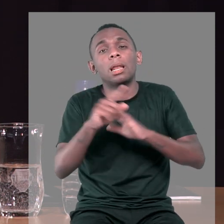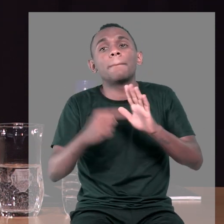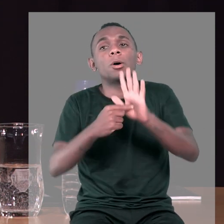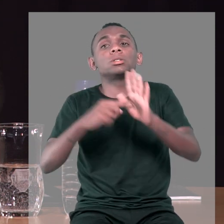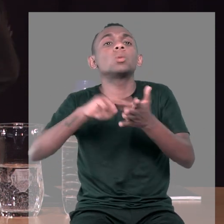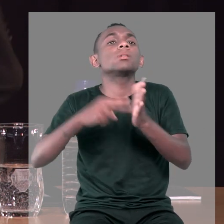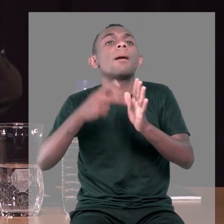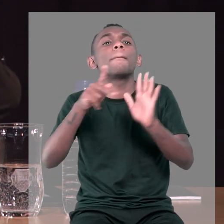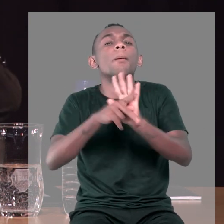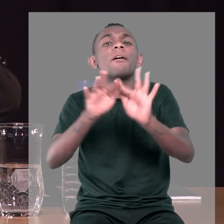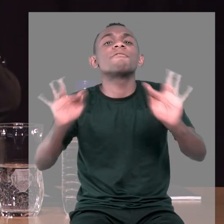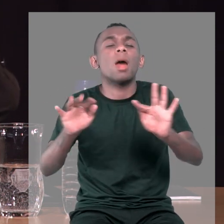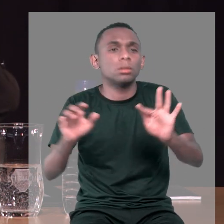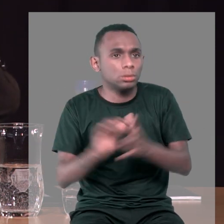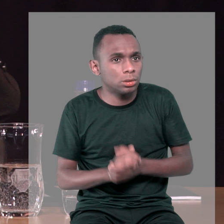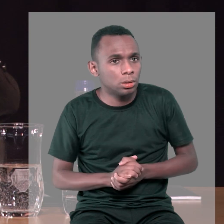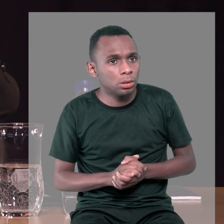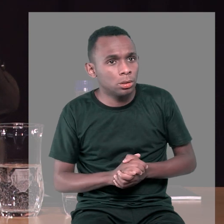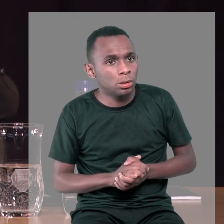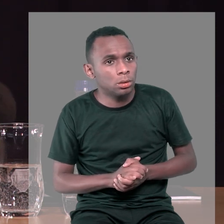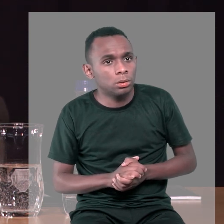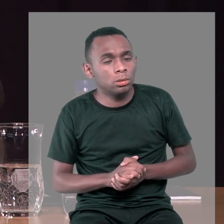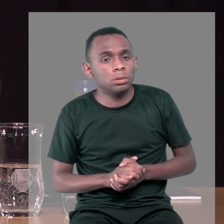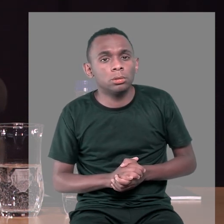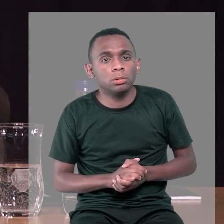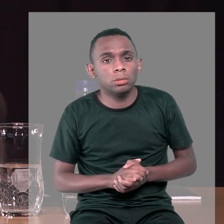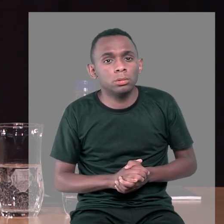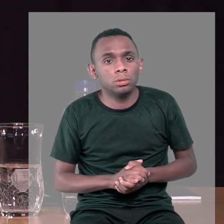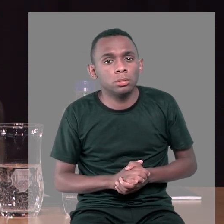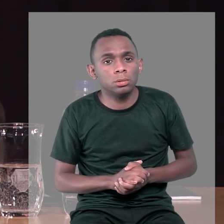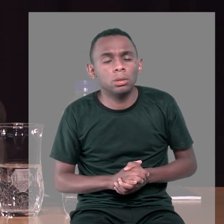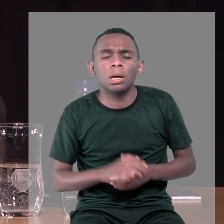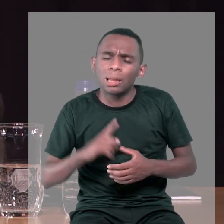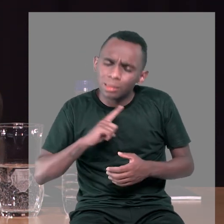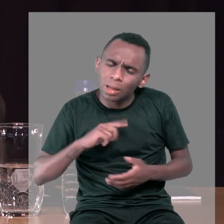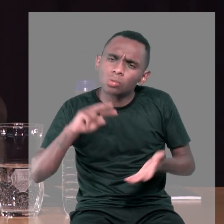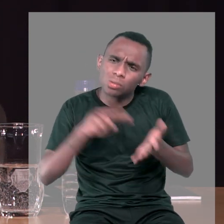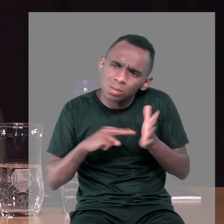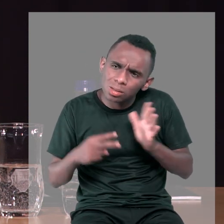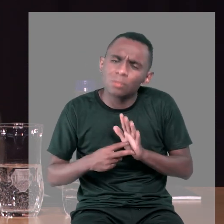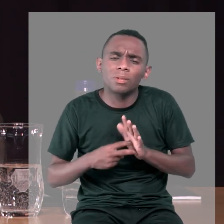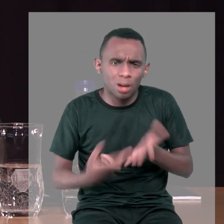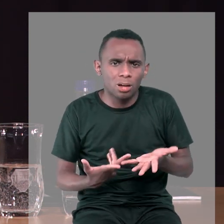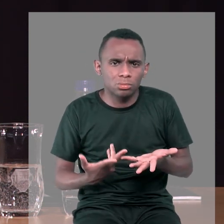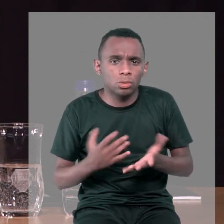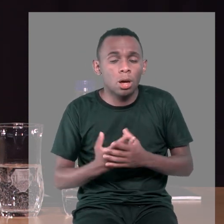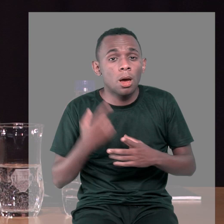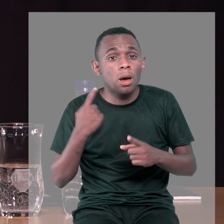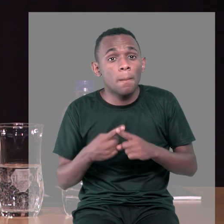em que o passado dos personagens é revivido de